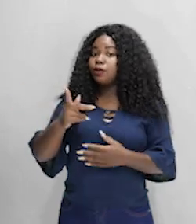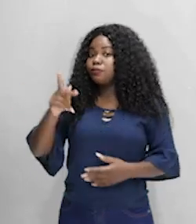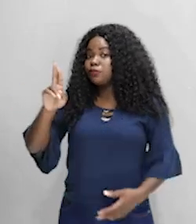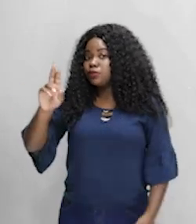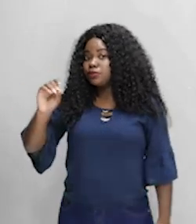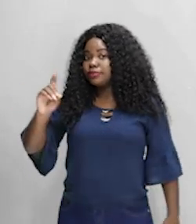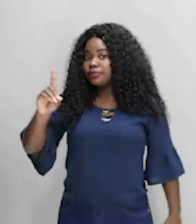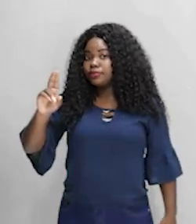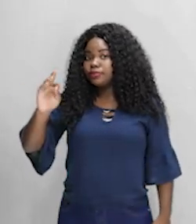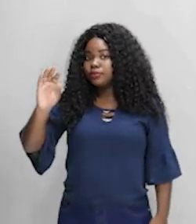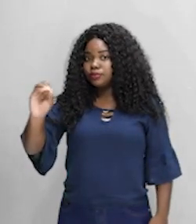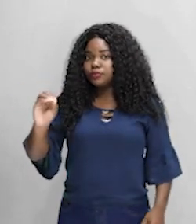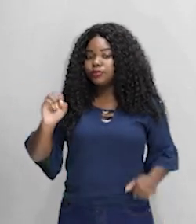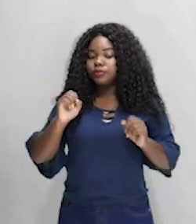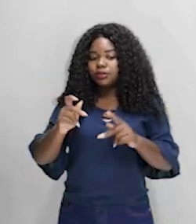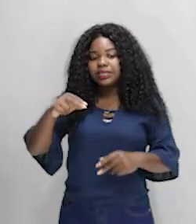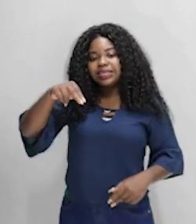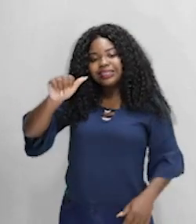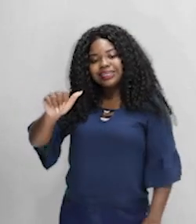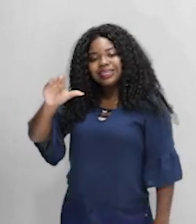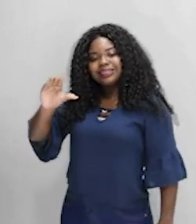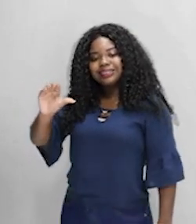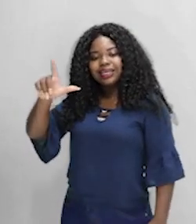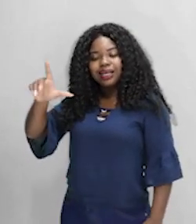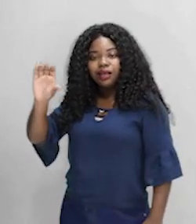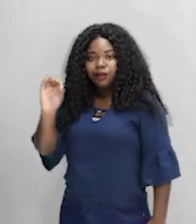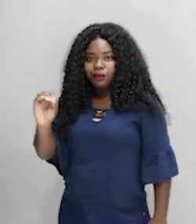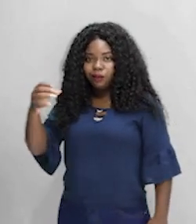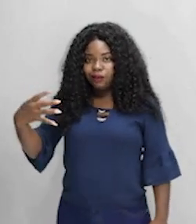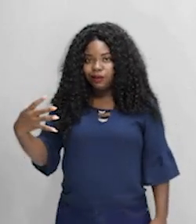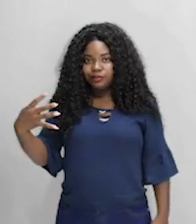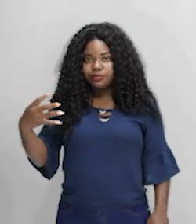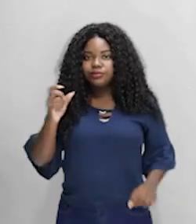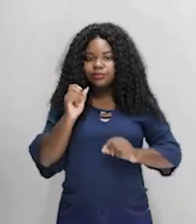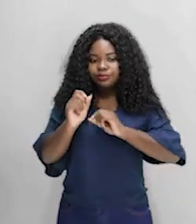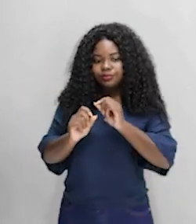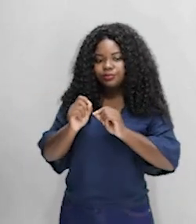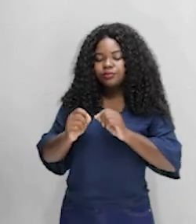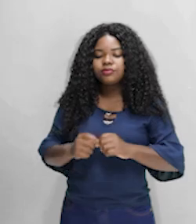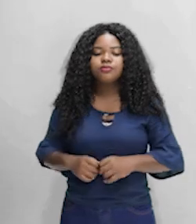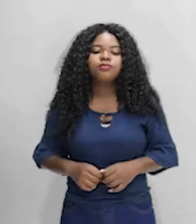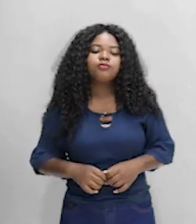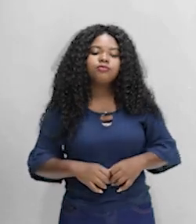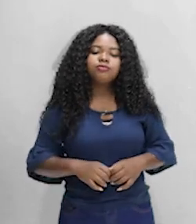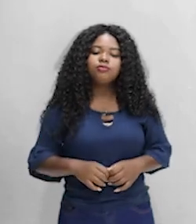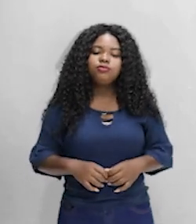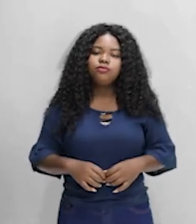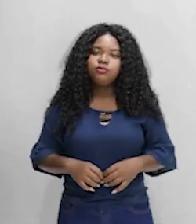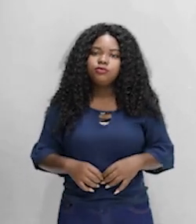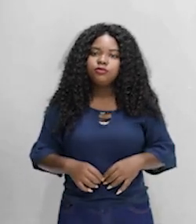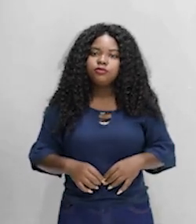os produtos. O NaClO4, beleza? Turma,